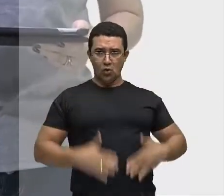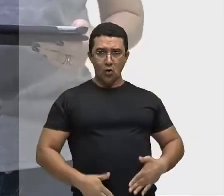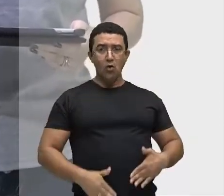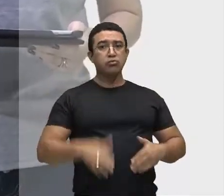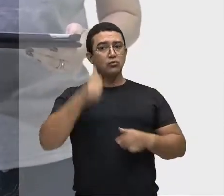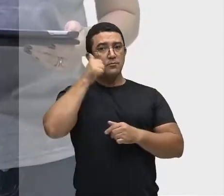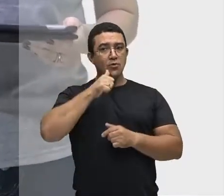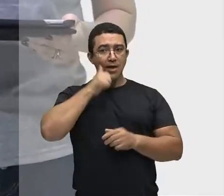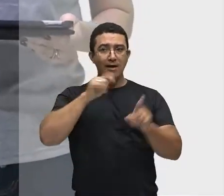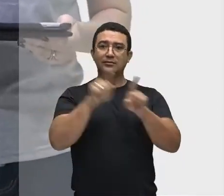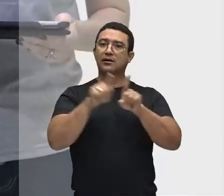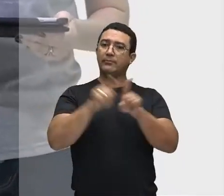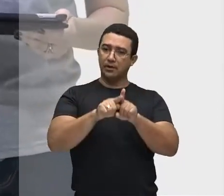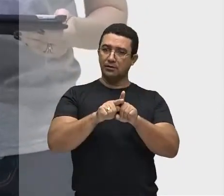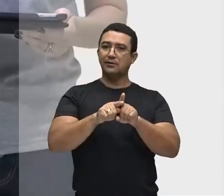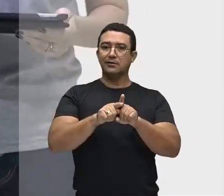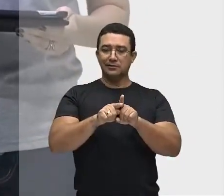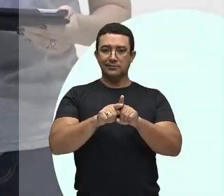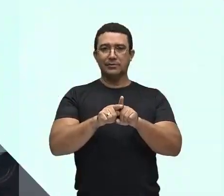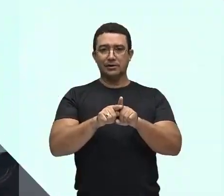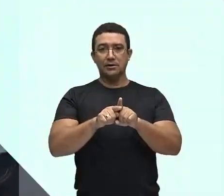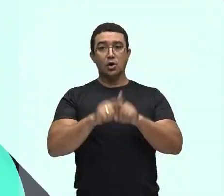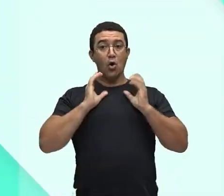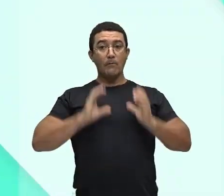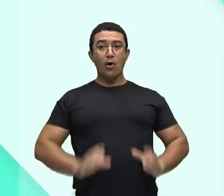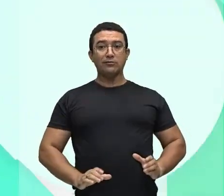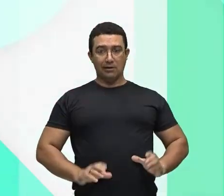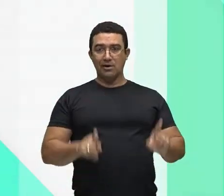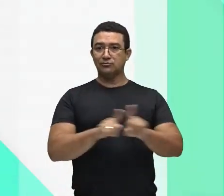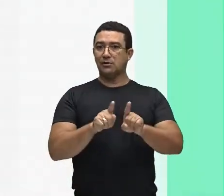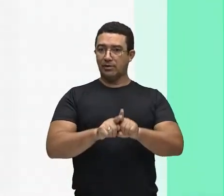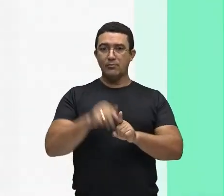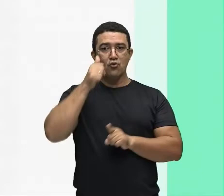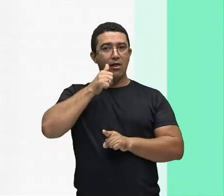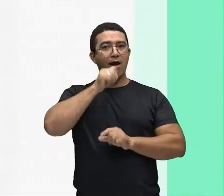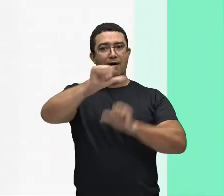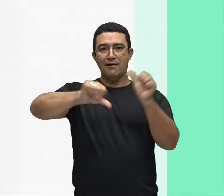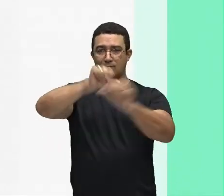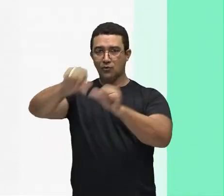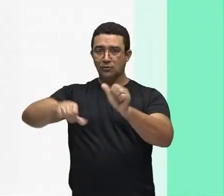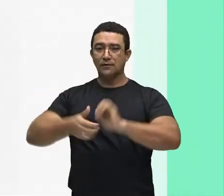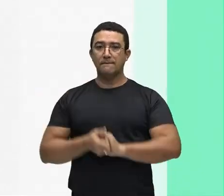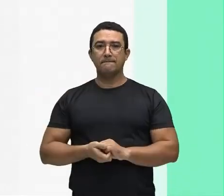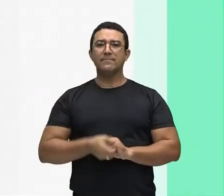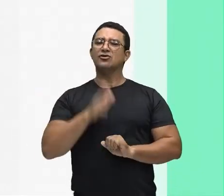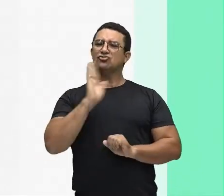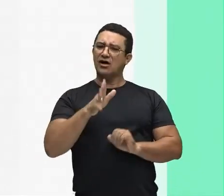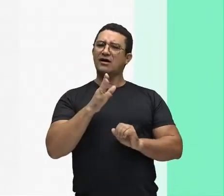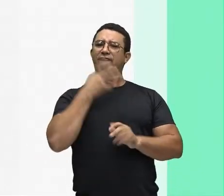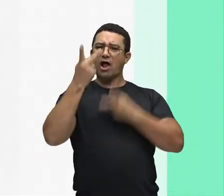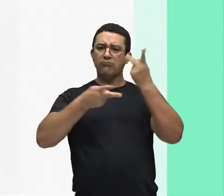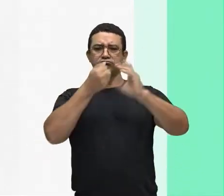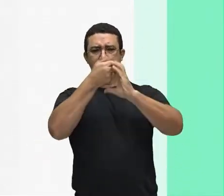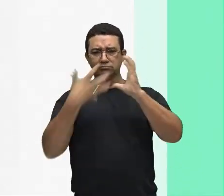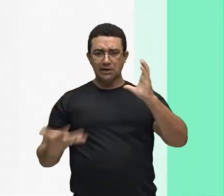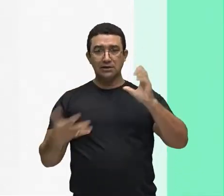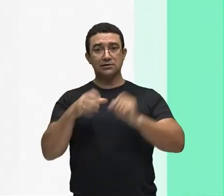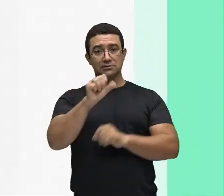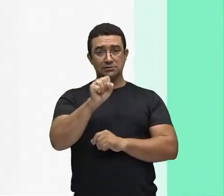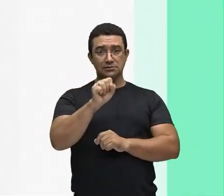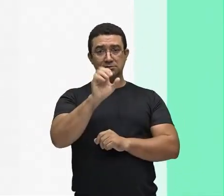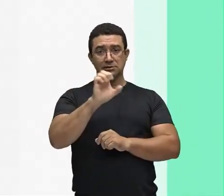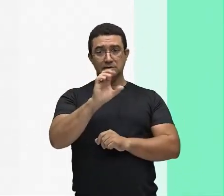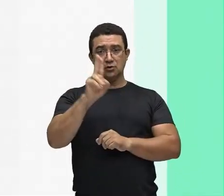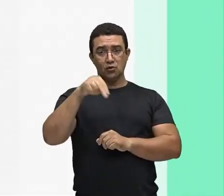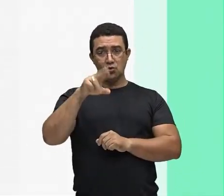temos mudanças comportamentais. Falamos das características secundárias, que são essas mudanças que ocorrem